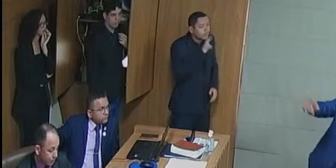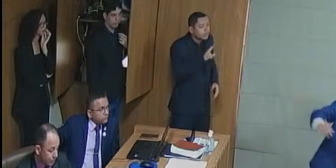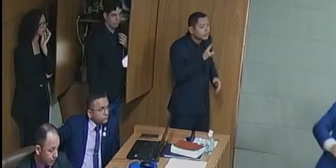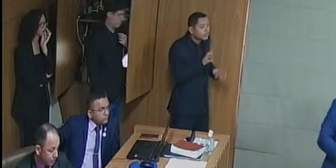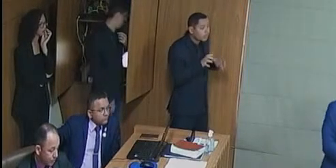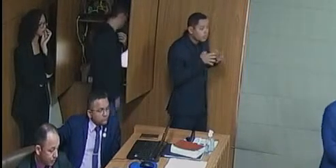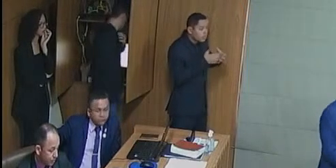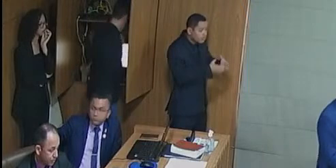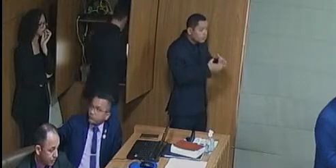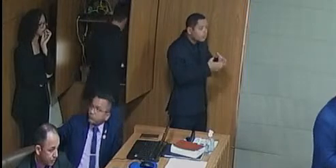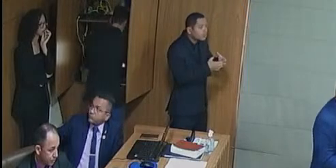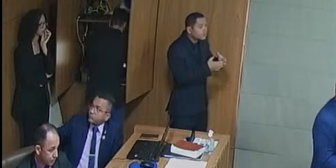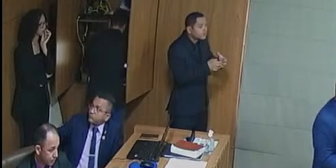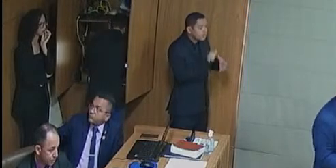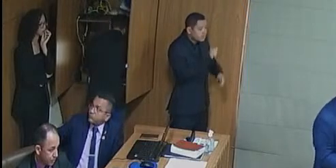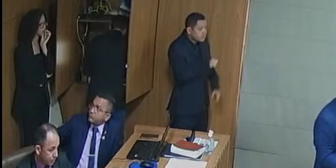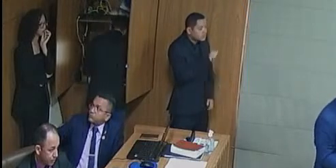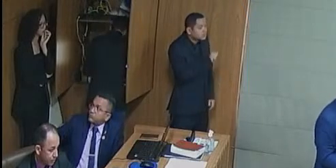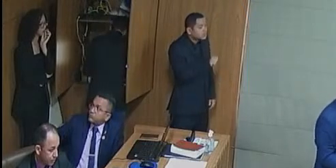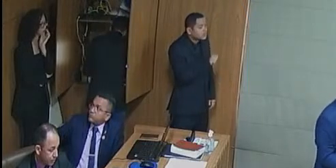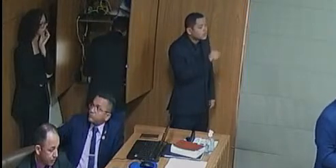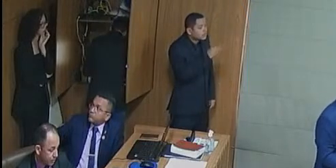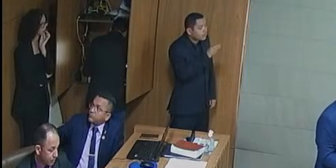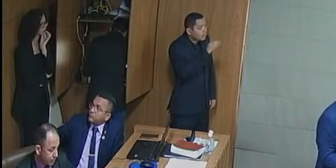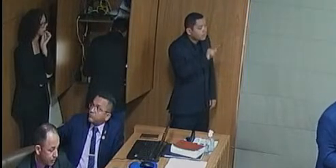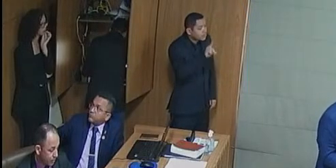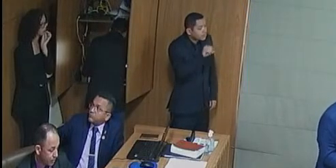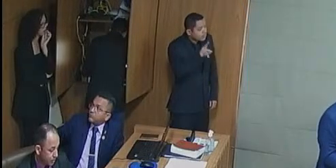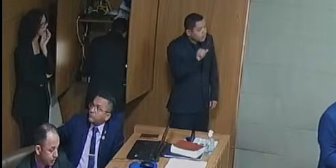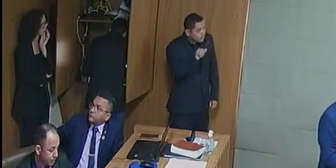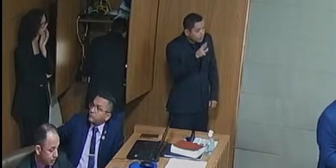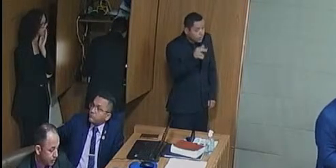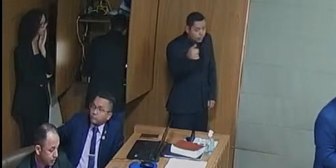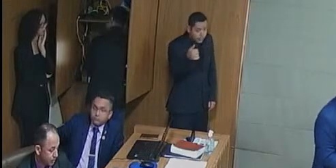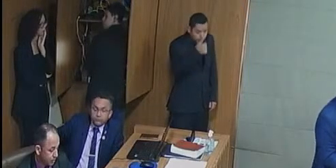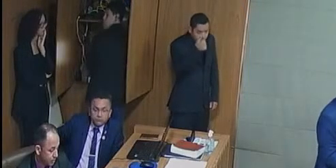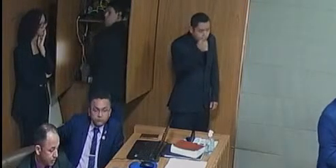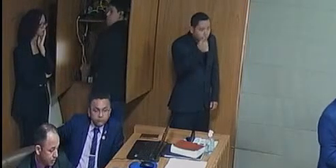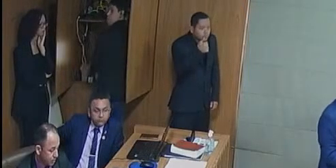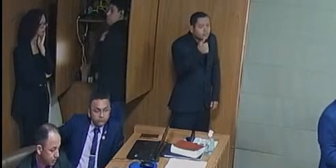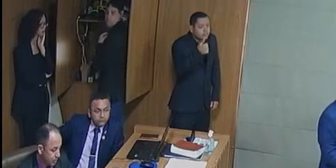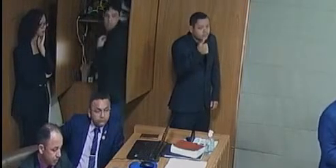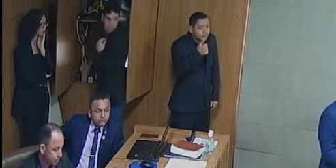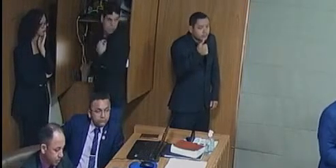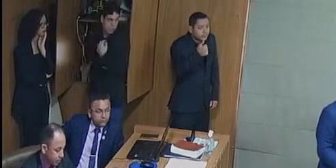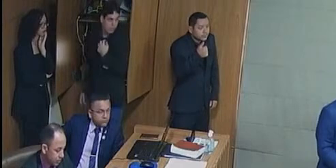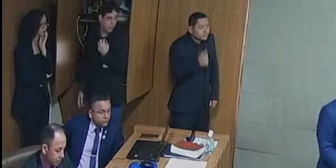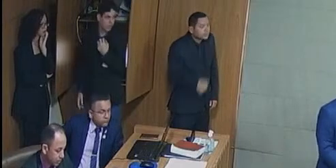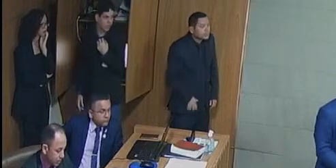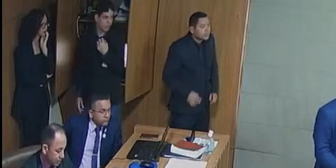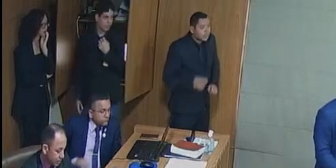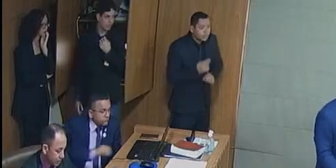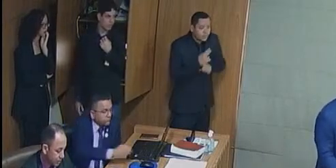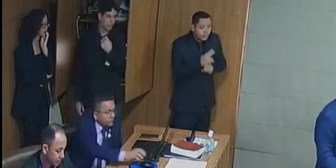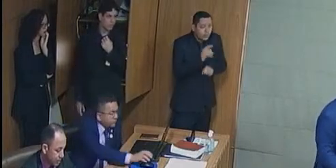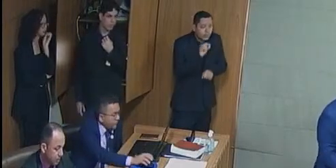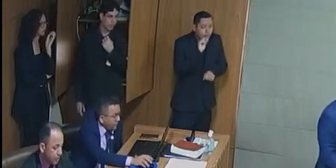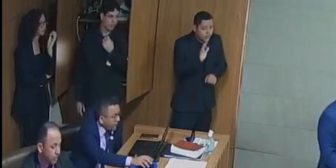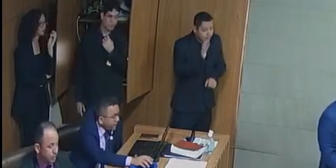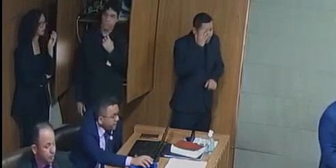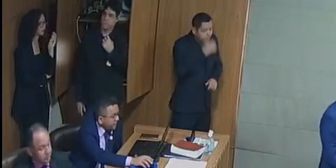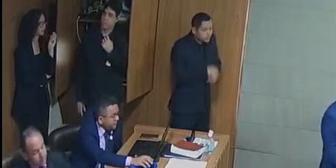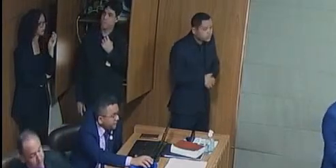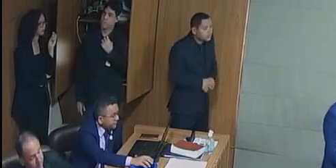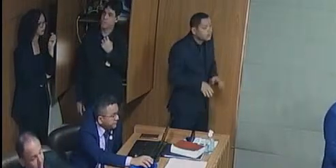amor que é o que primeiro me é o primeiro número e a pessoa que ele procurou que resolvesse